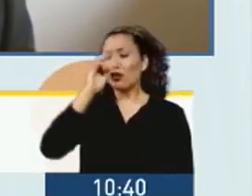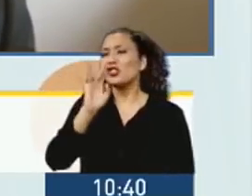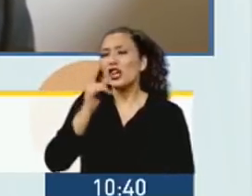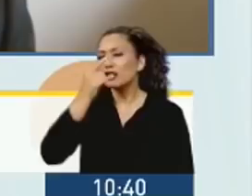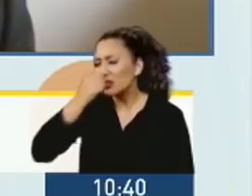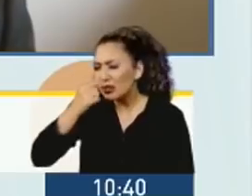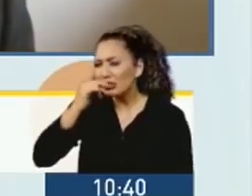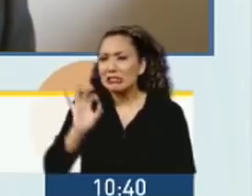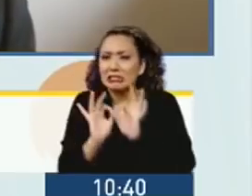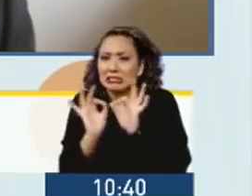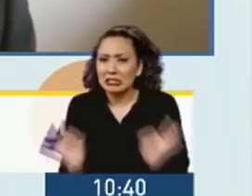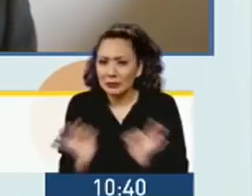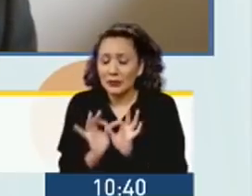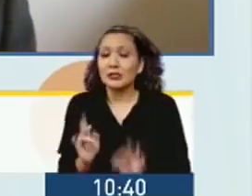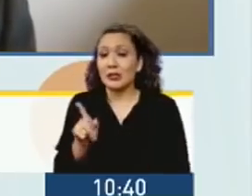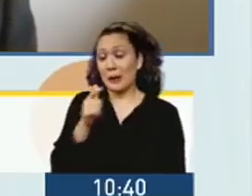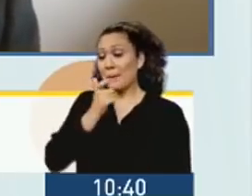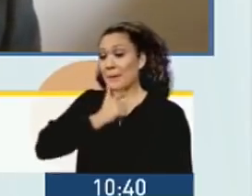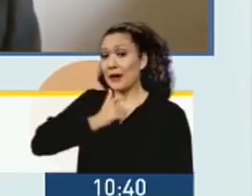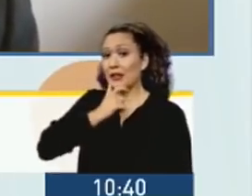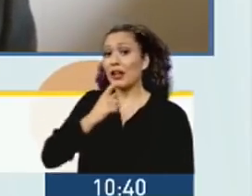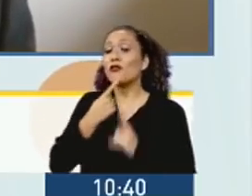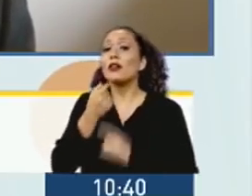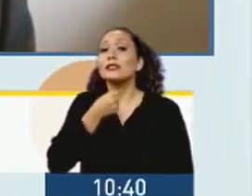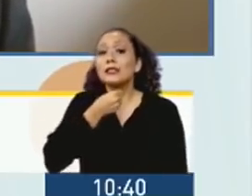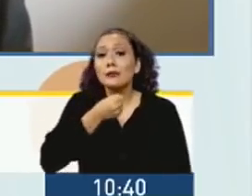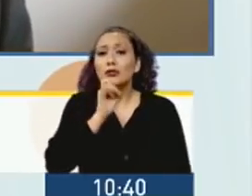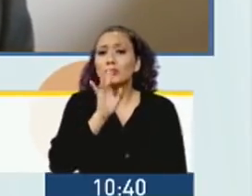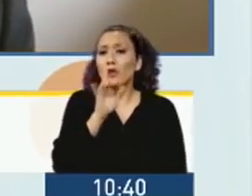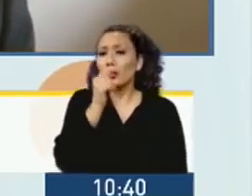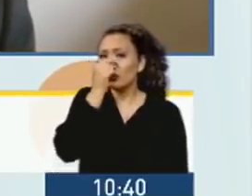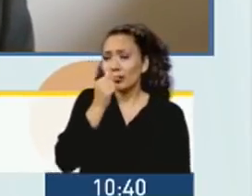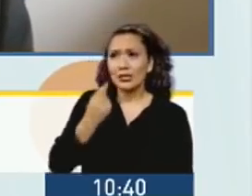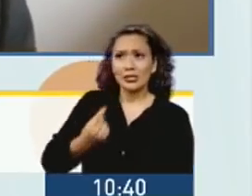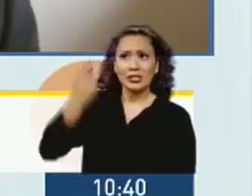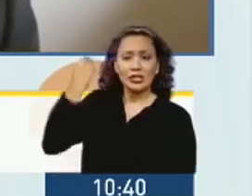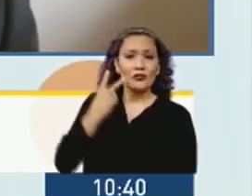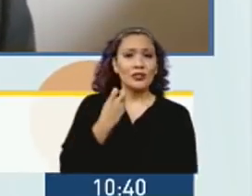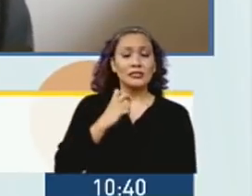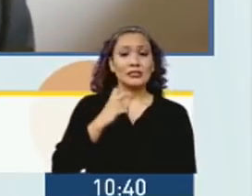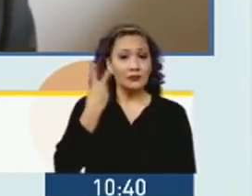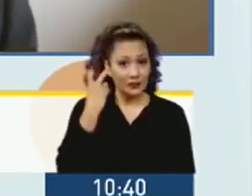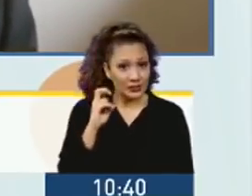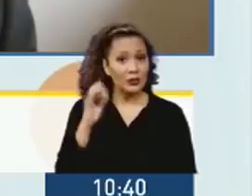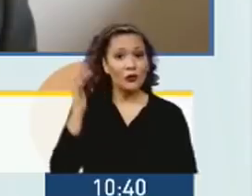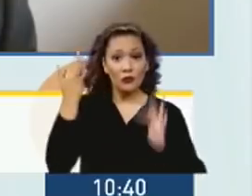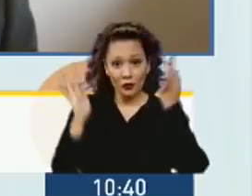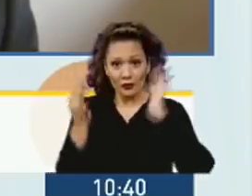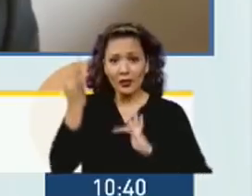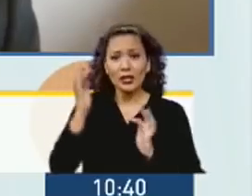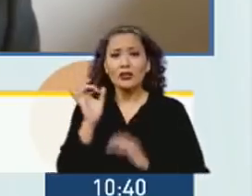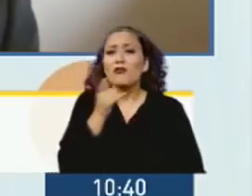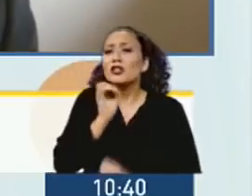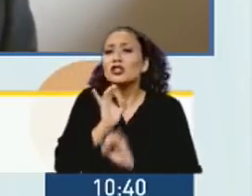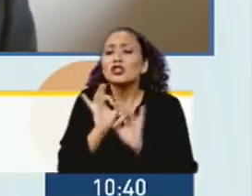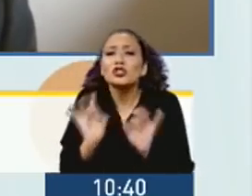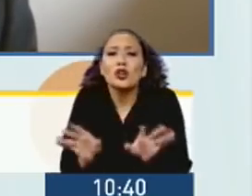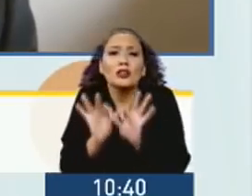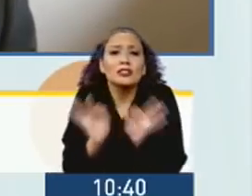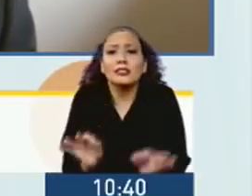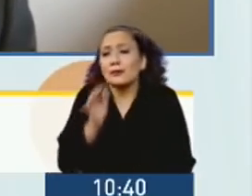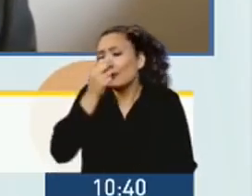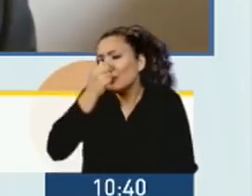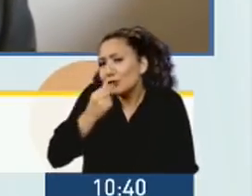Mandetta, disse em determinada entrevista que era apenas uma gripe, foi dia 25 de fevereiro, e que nós passaríamos por ela. Então, houve